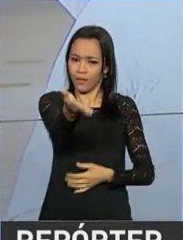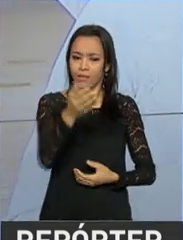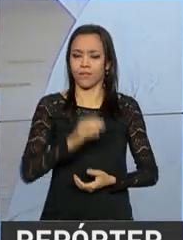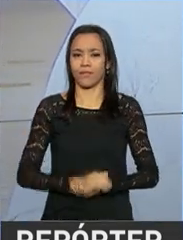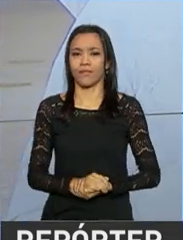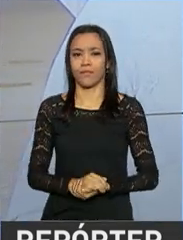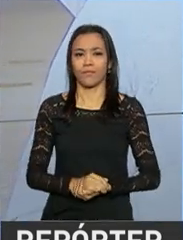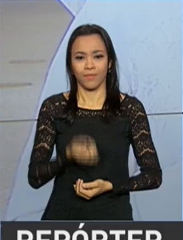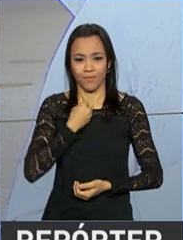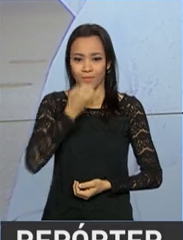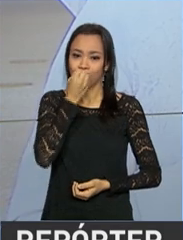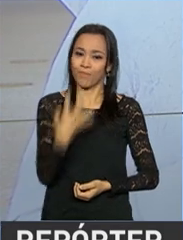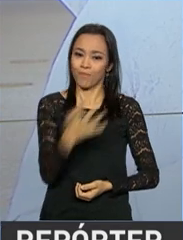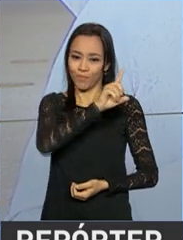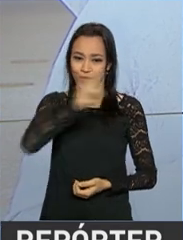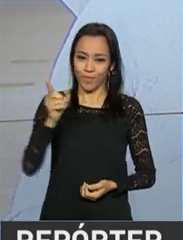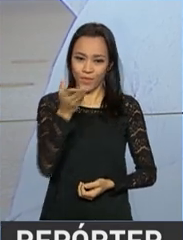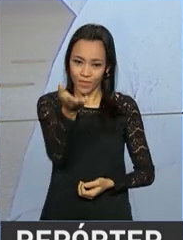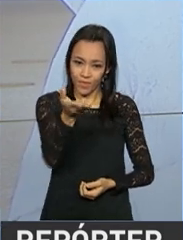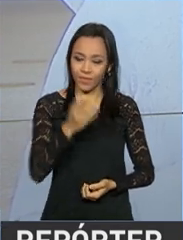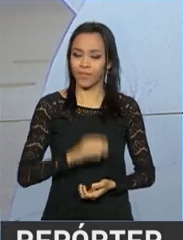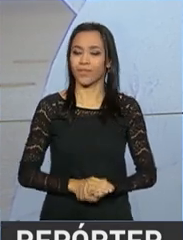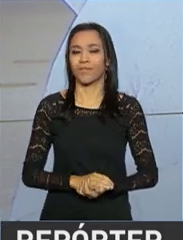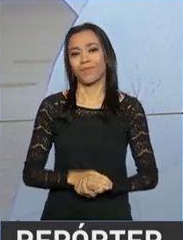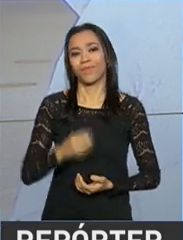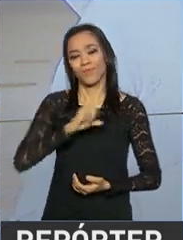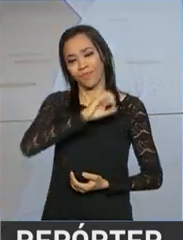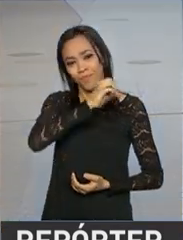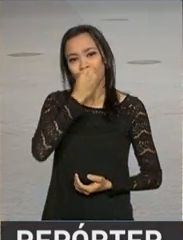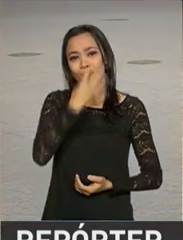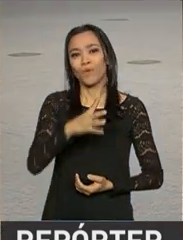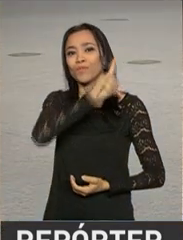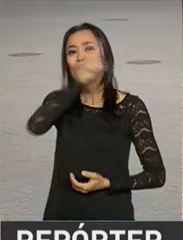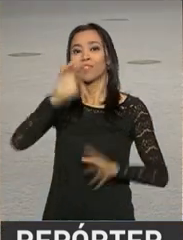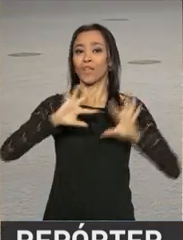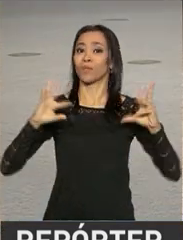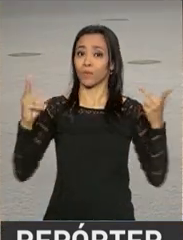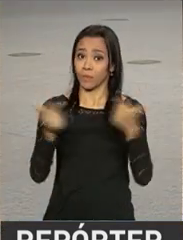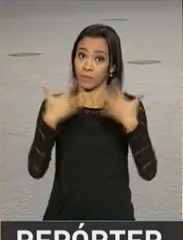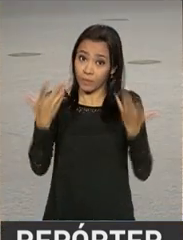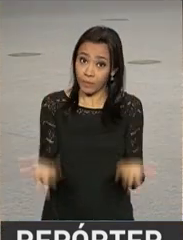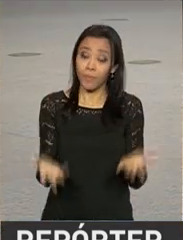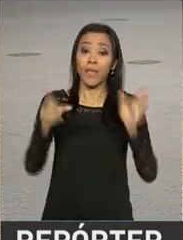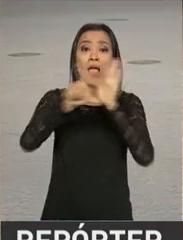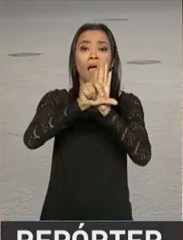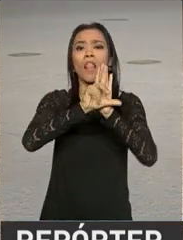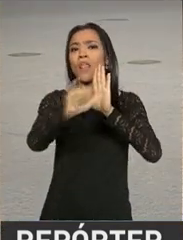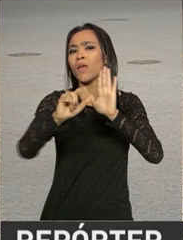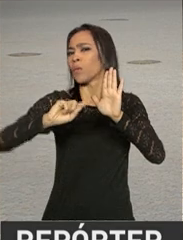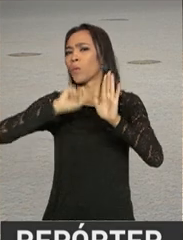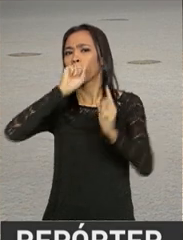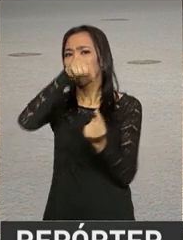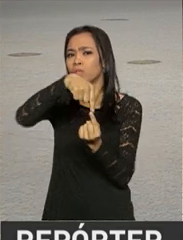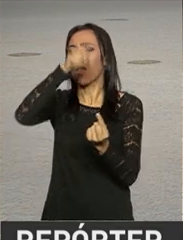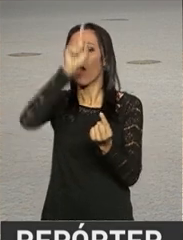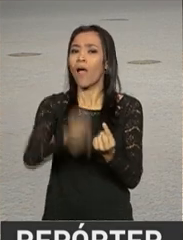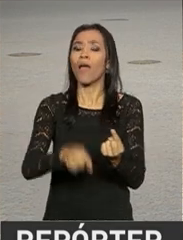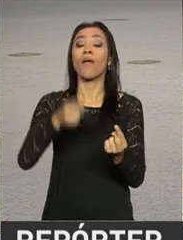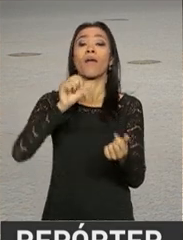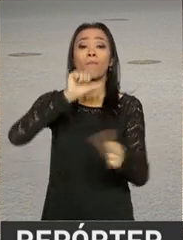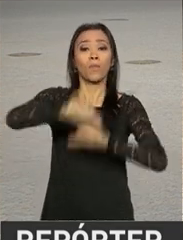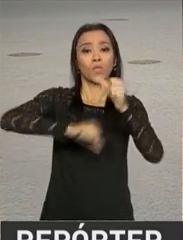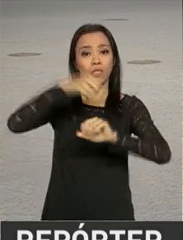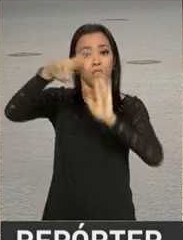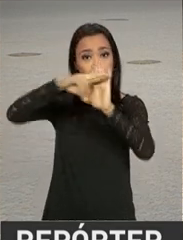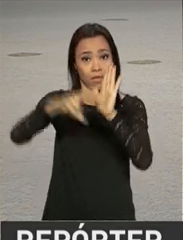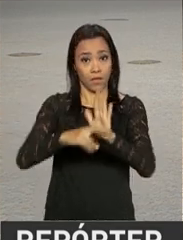informações. Bom dia, Thaisa. Olá, José Luiz, bom dia a todos. A lei oficializa a reforma administrativa feita pelo